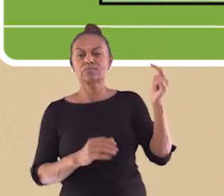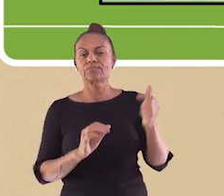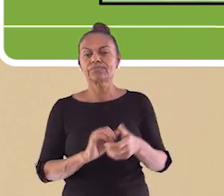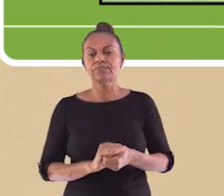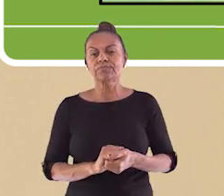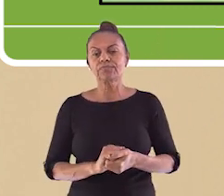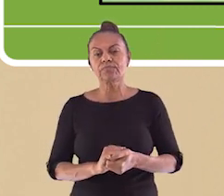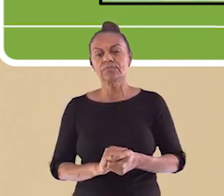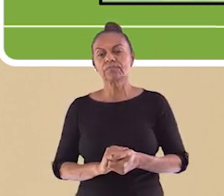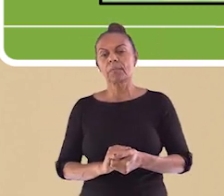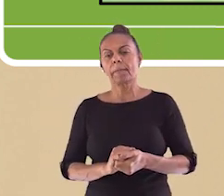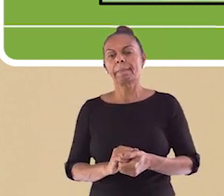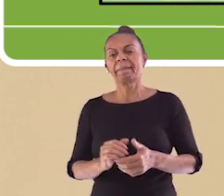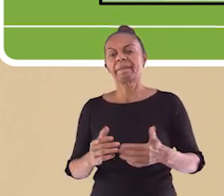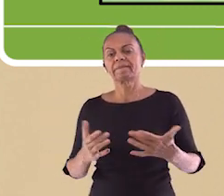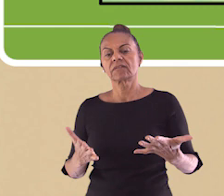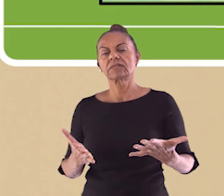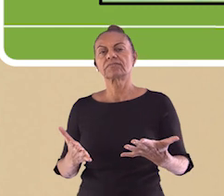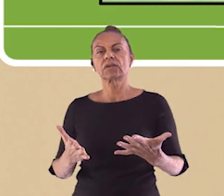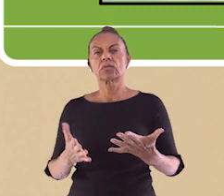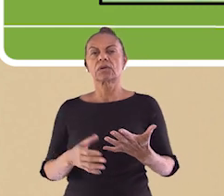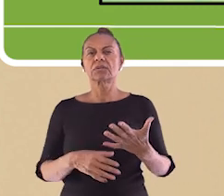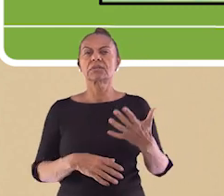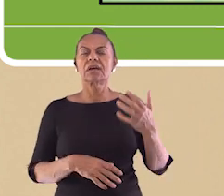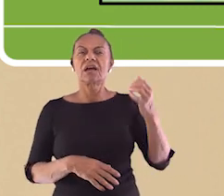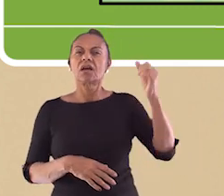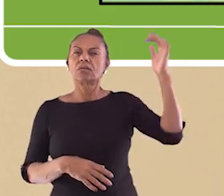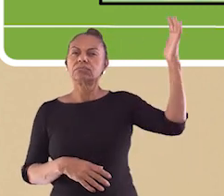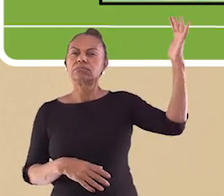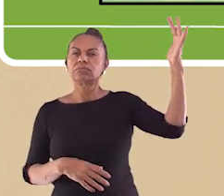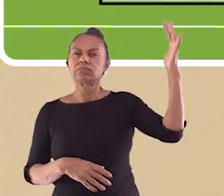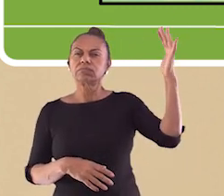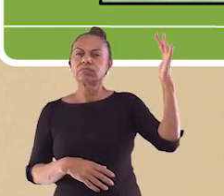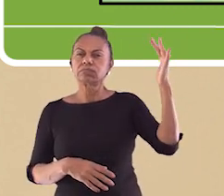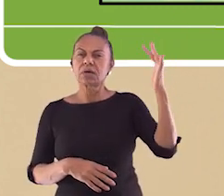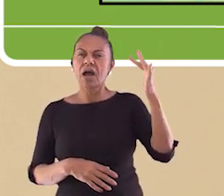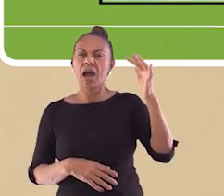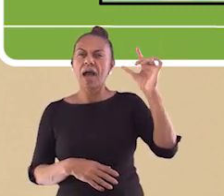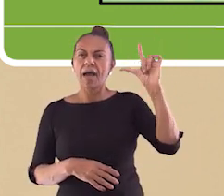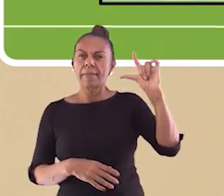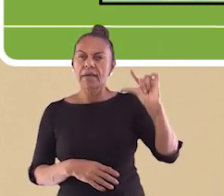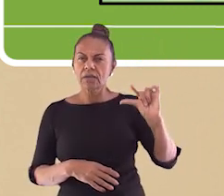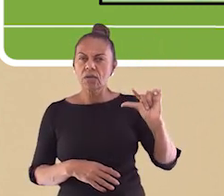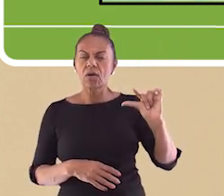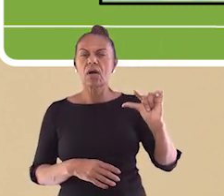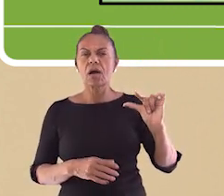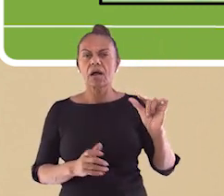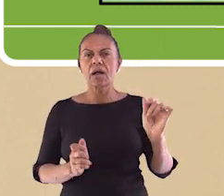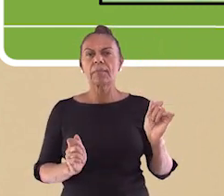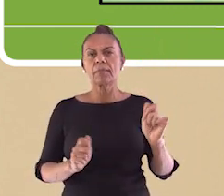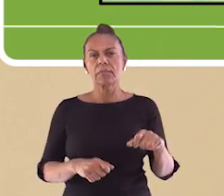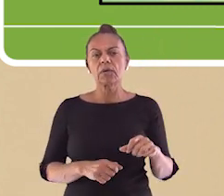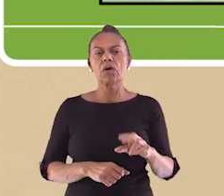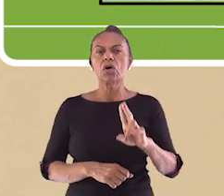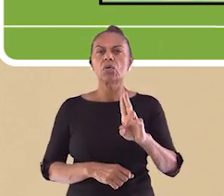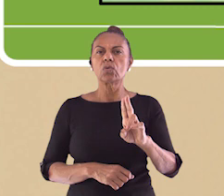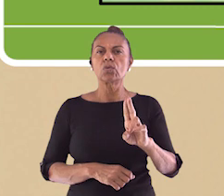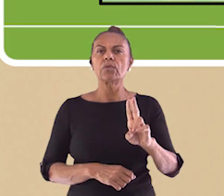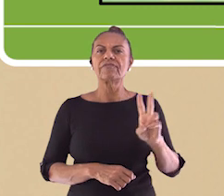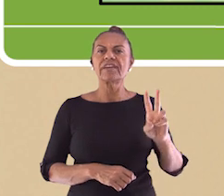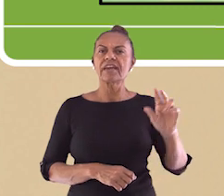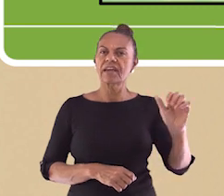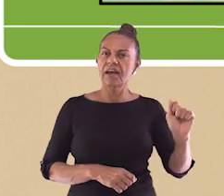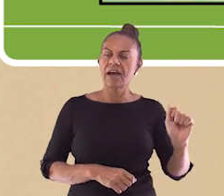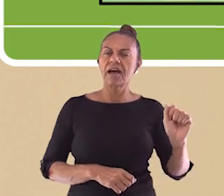as 10 e as 15 horas, quando há menor intensidade da radiação UVB, então a exposição